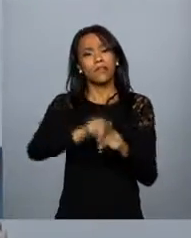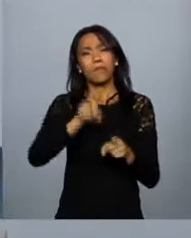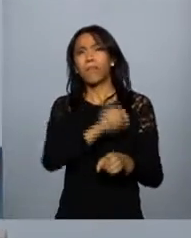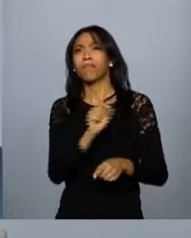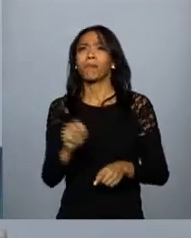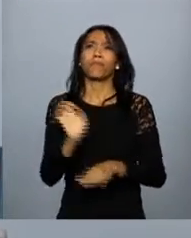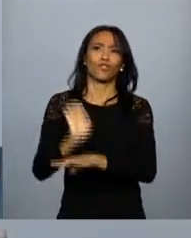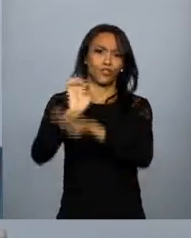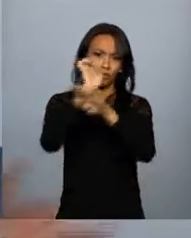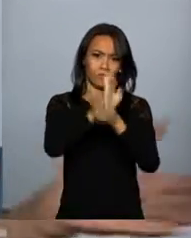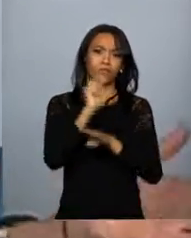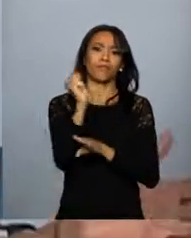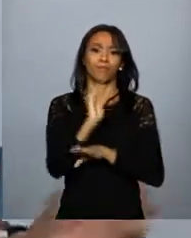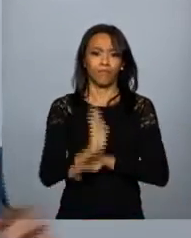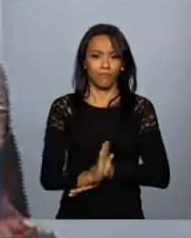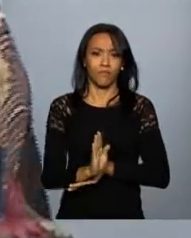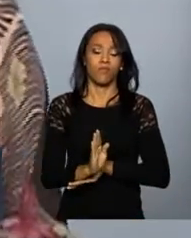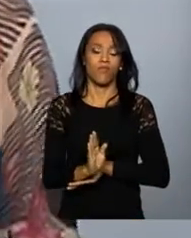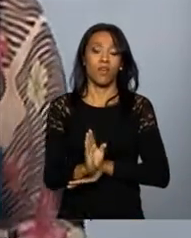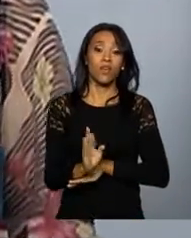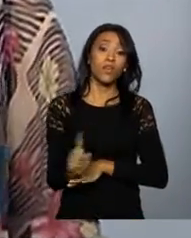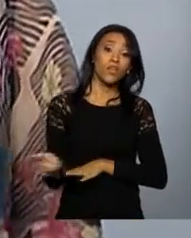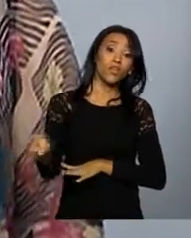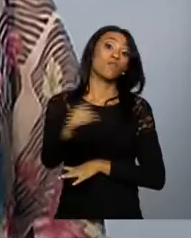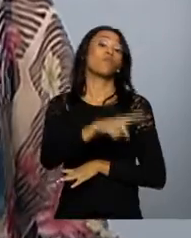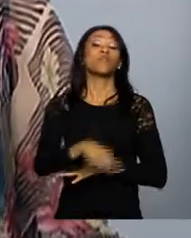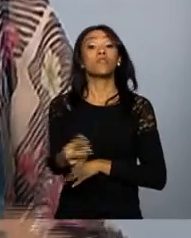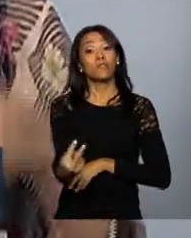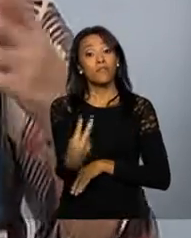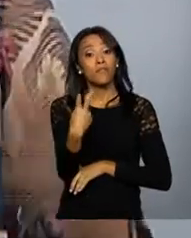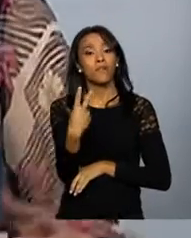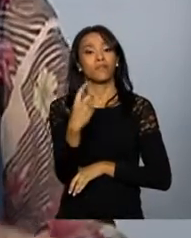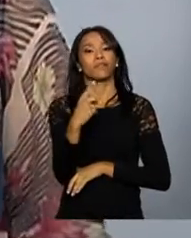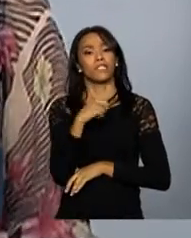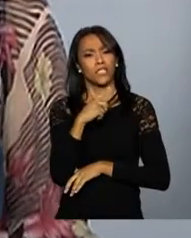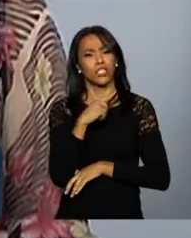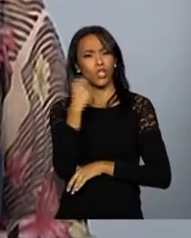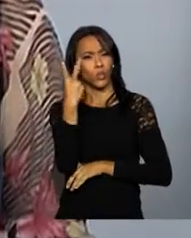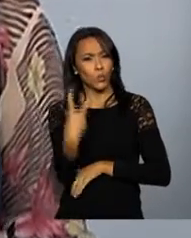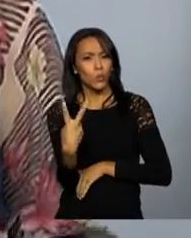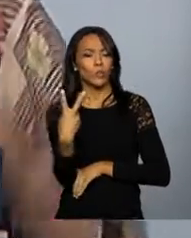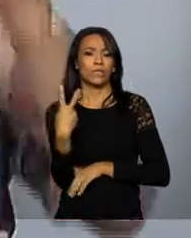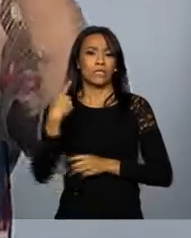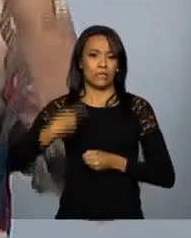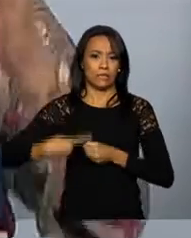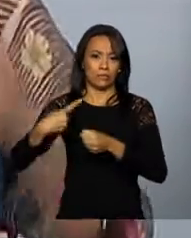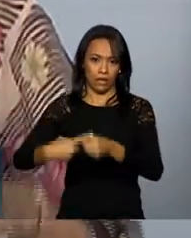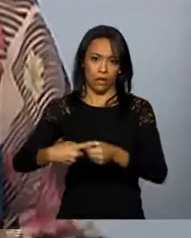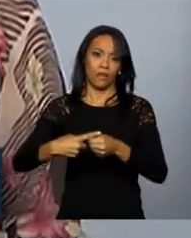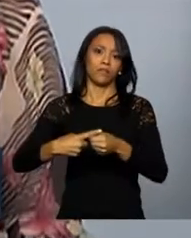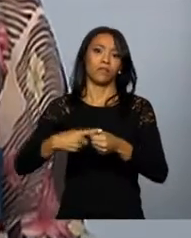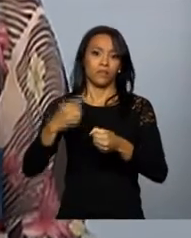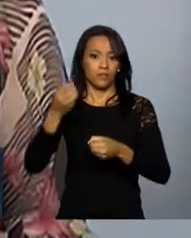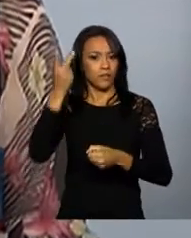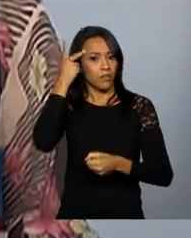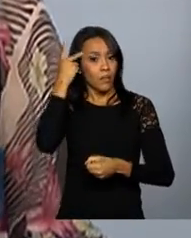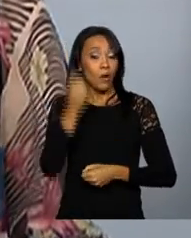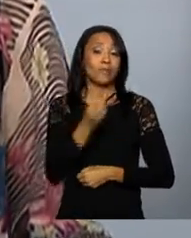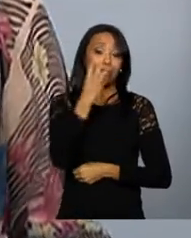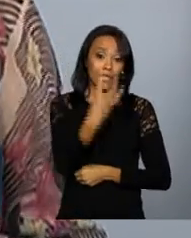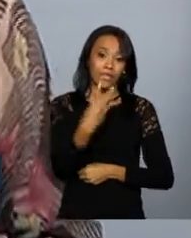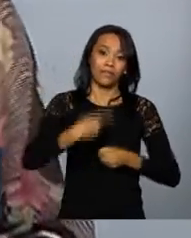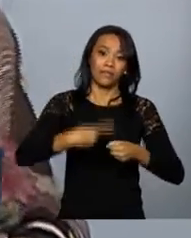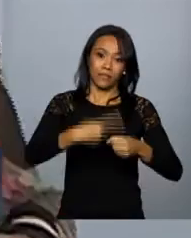do Brasil. E vocês vejam que tinham mais duas cidades de São Paulo, três cidades na